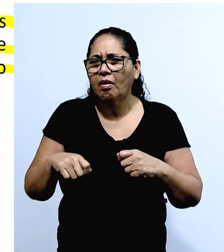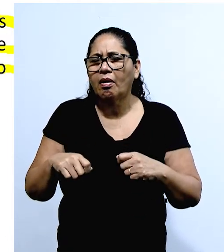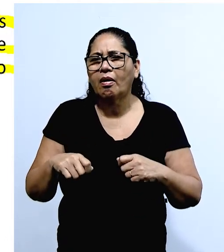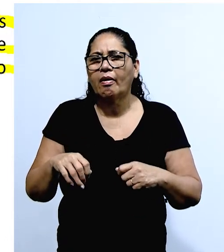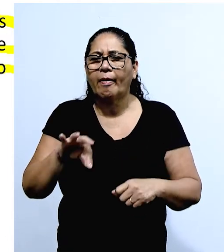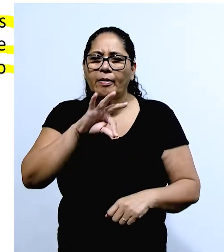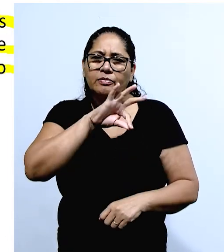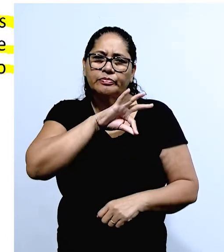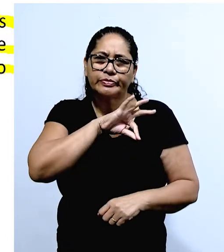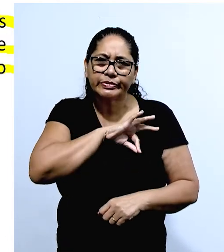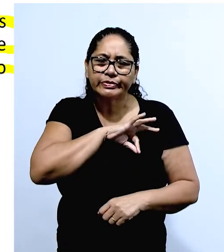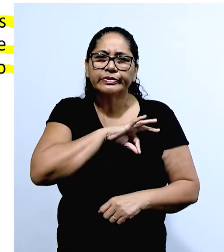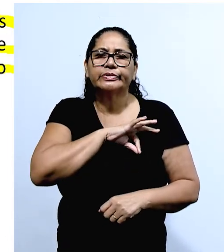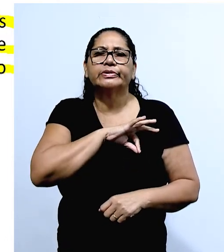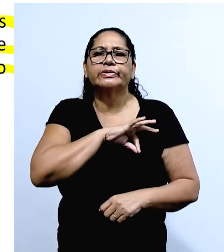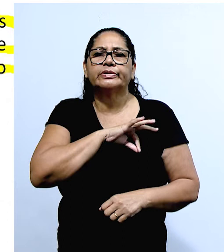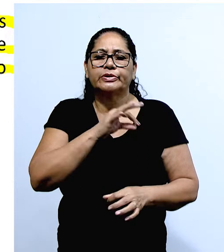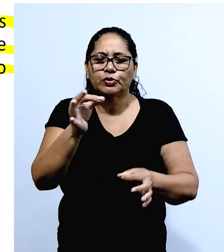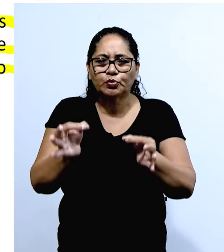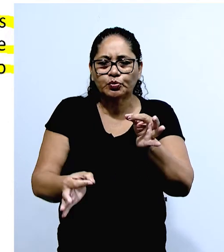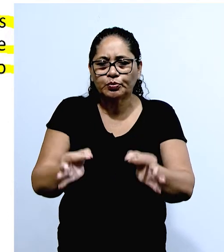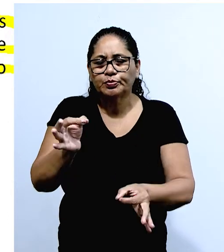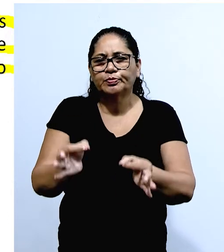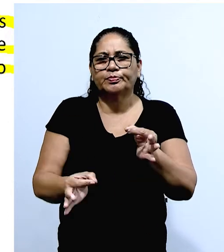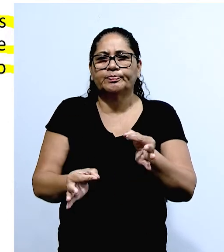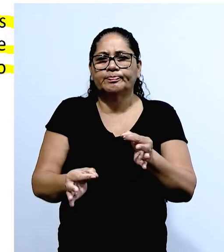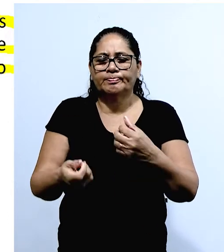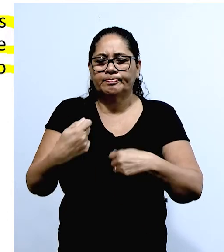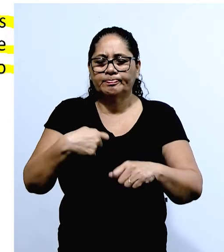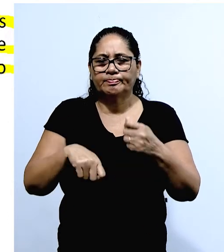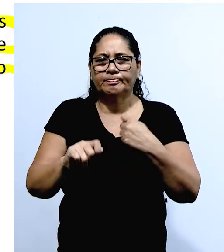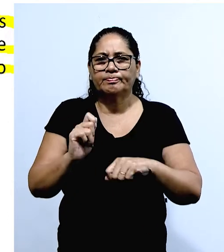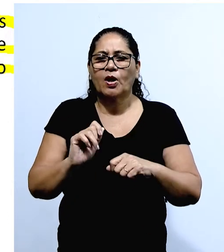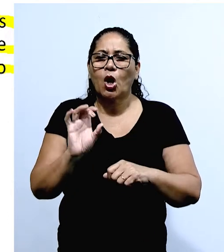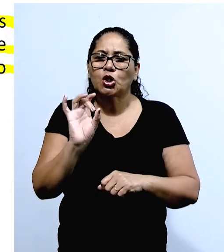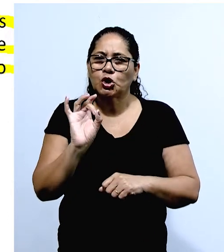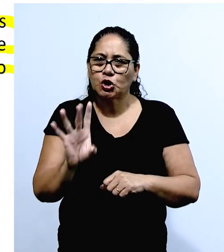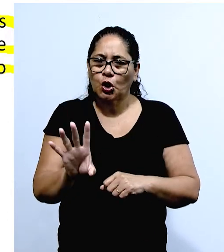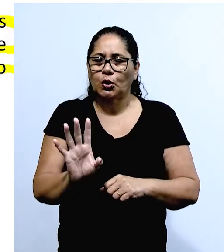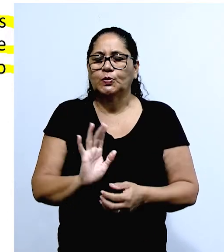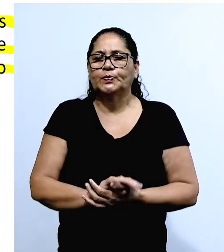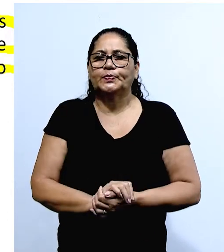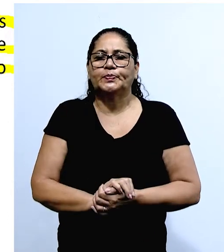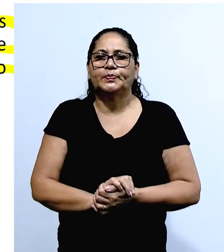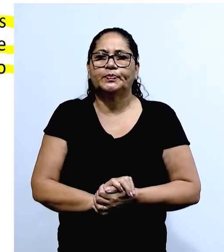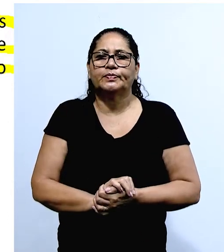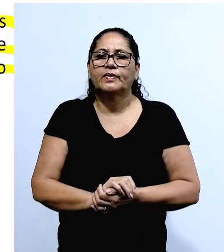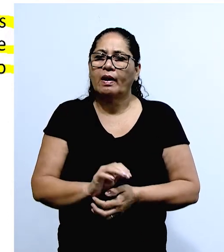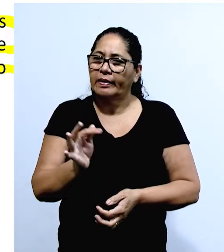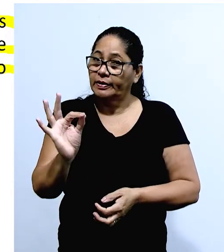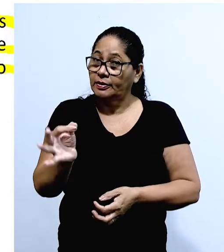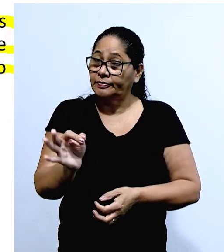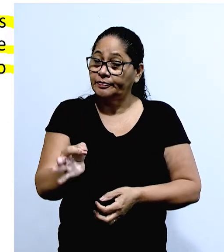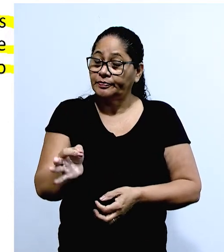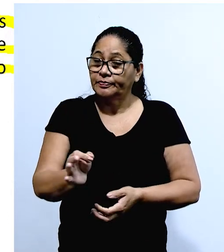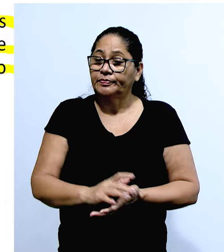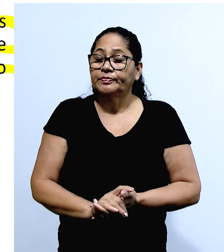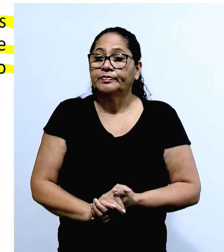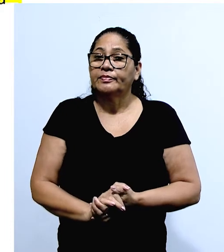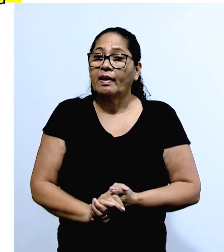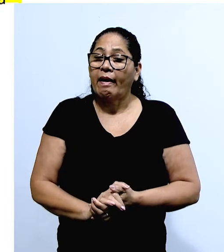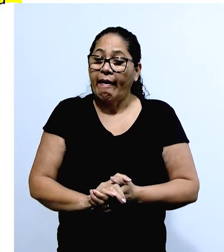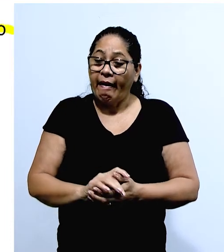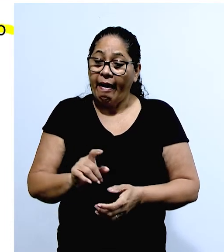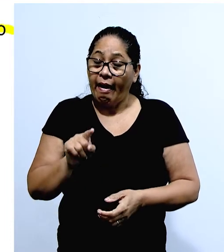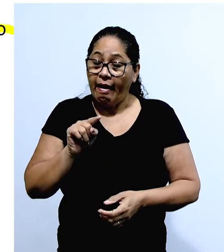Polícia, né? Então é polícia, judiciária e administrativa. Somente isso daqui. Perfeito? Então